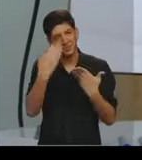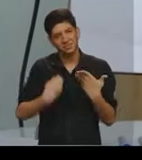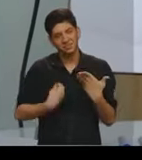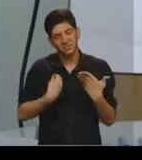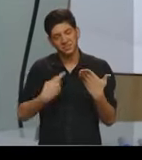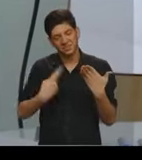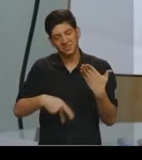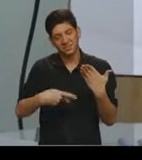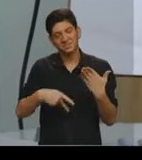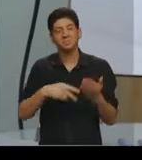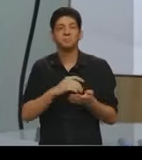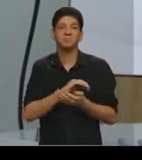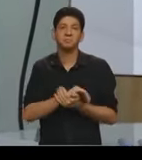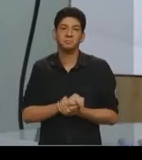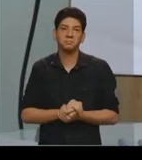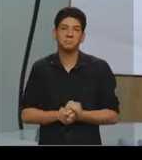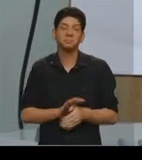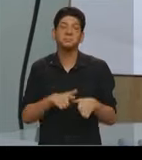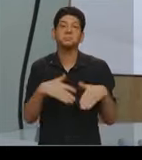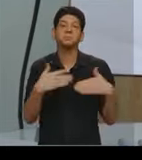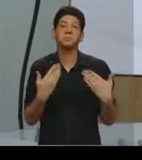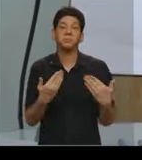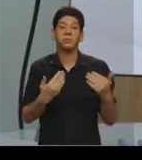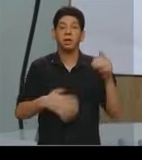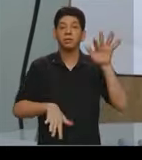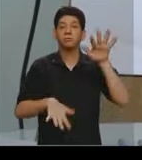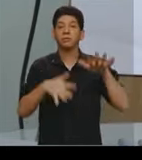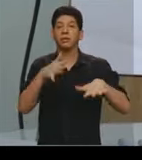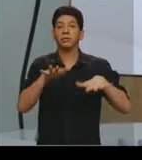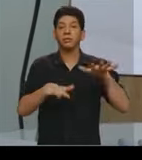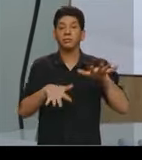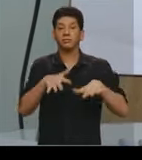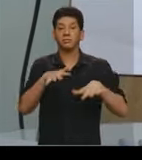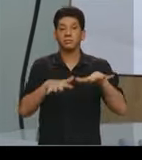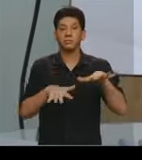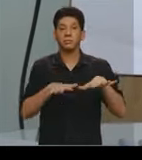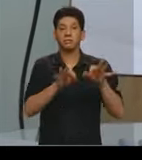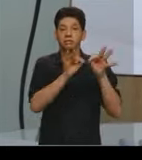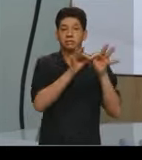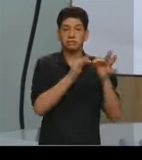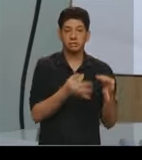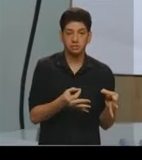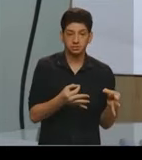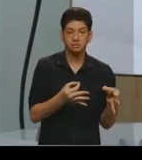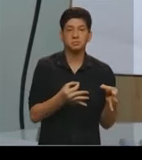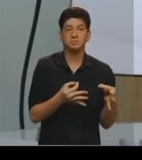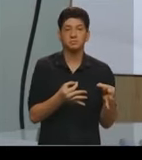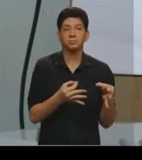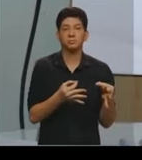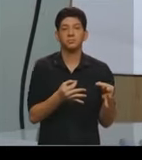participação, tá? A média aritmética simples,